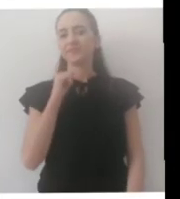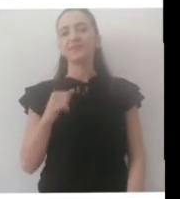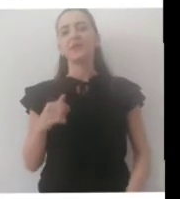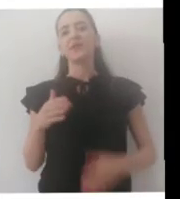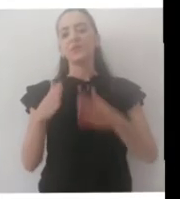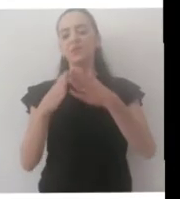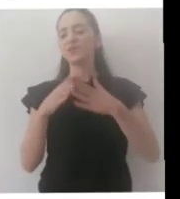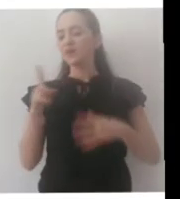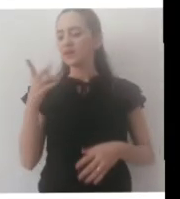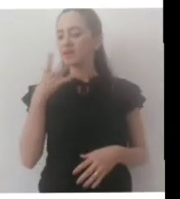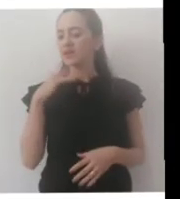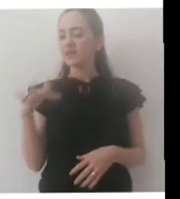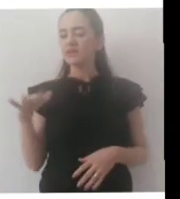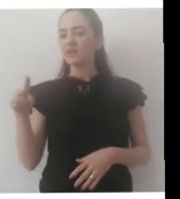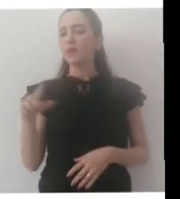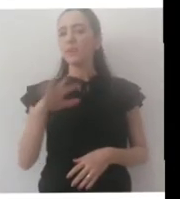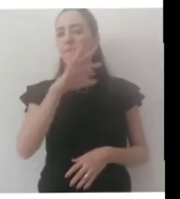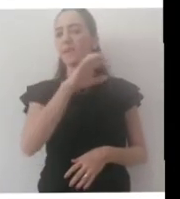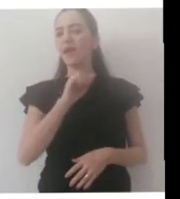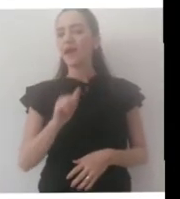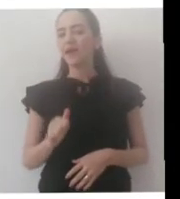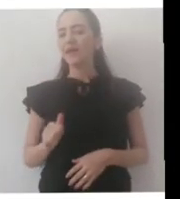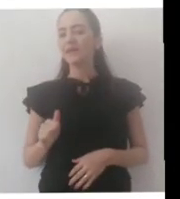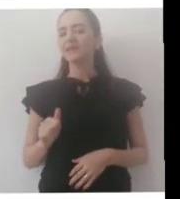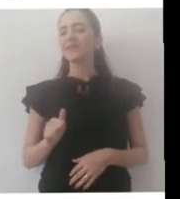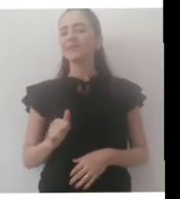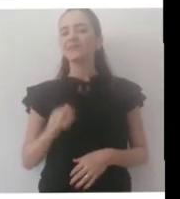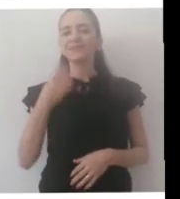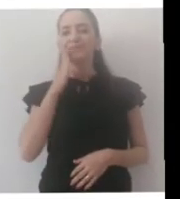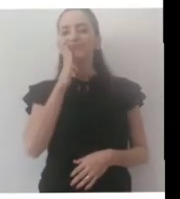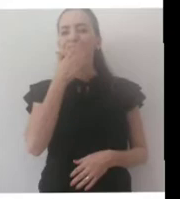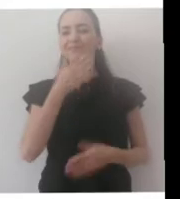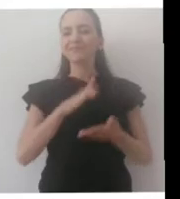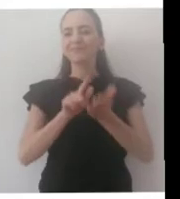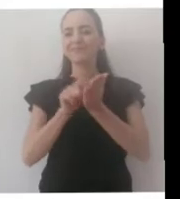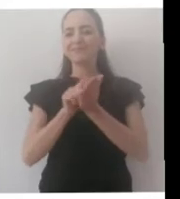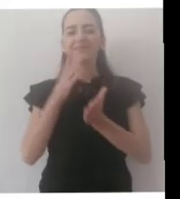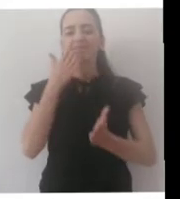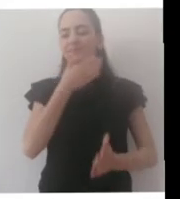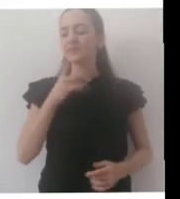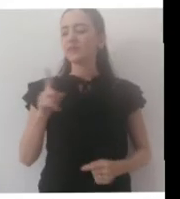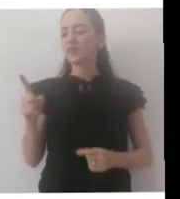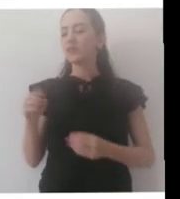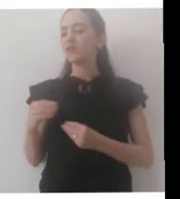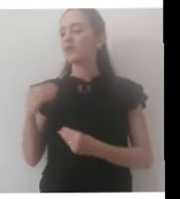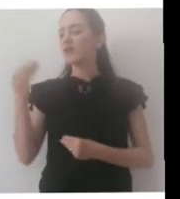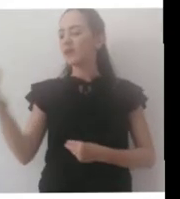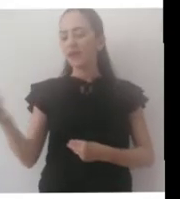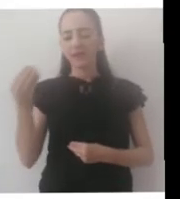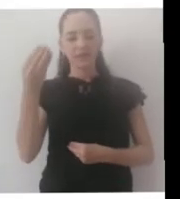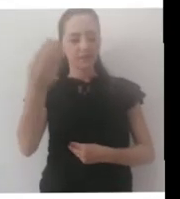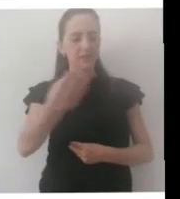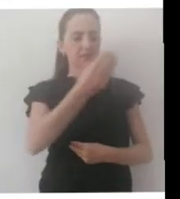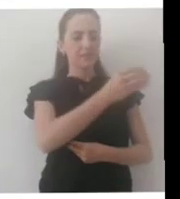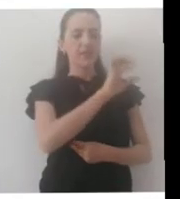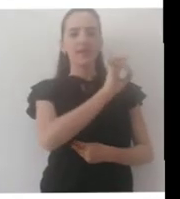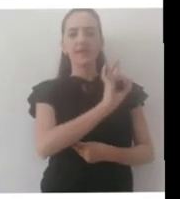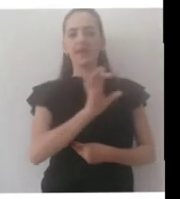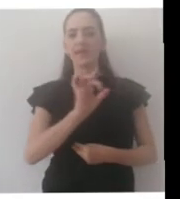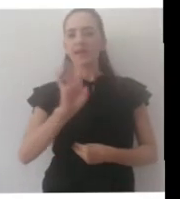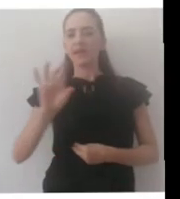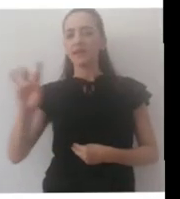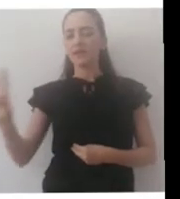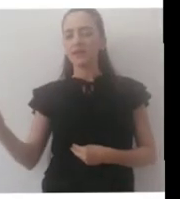exemplo, pedir para que a criança apanhe. Pedir para que a criança pegue guardanapos e dê um guardanapo a cada